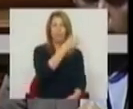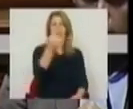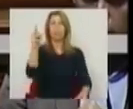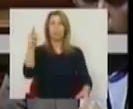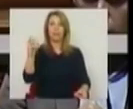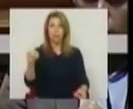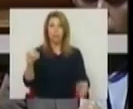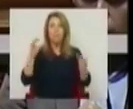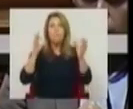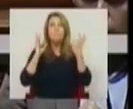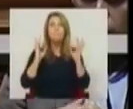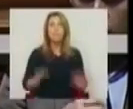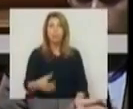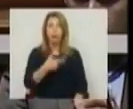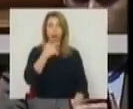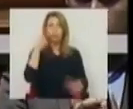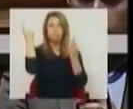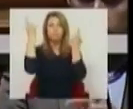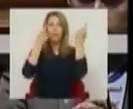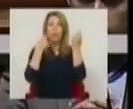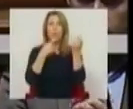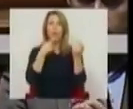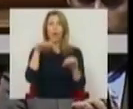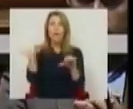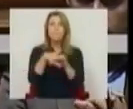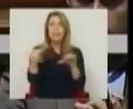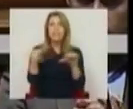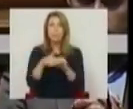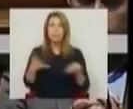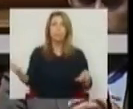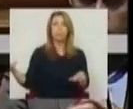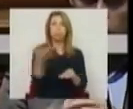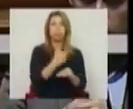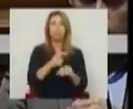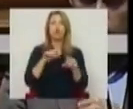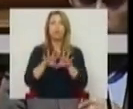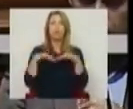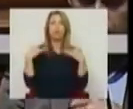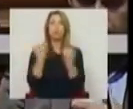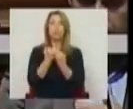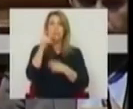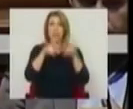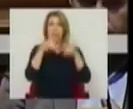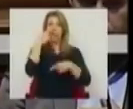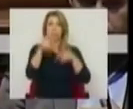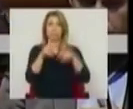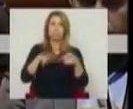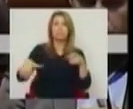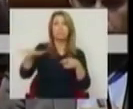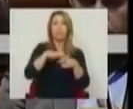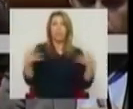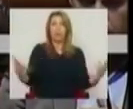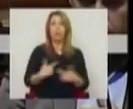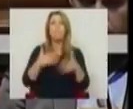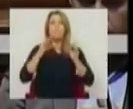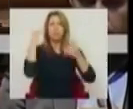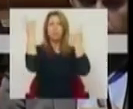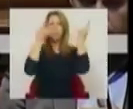precisa de muita reflexão, muita participação da sociedade civil, precisa de muita reflexão sobre